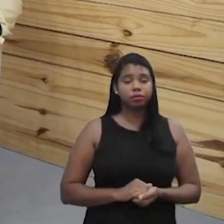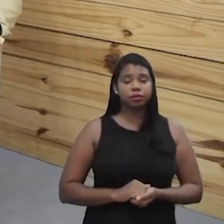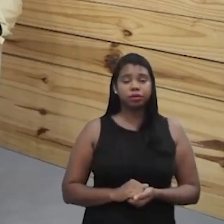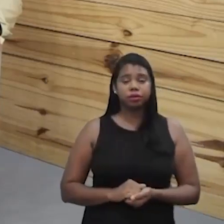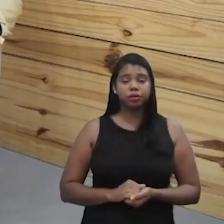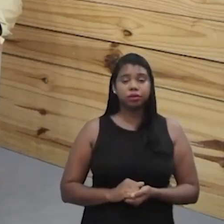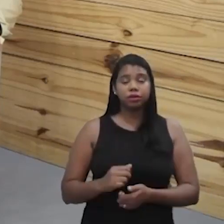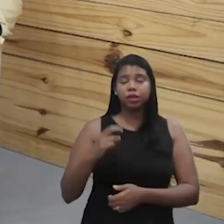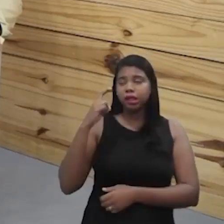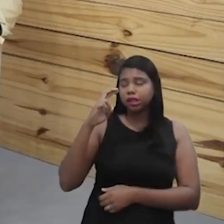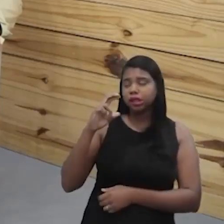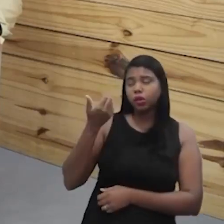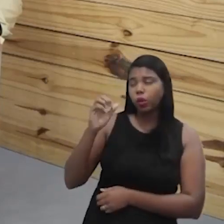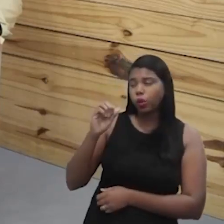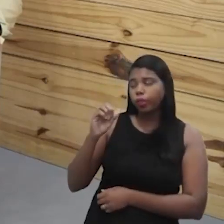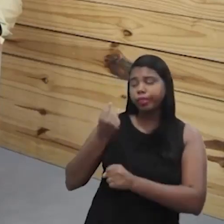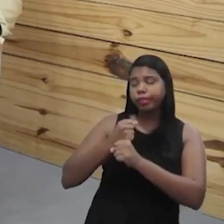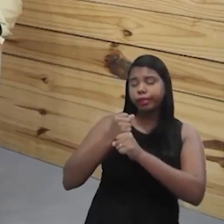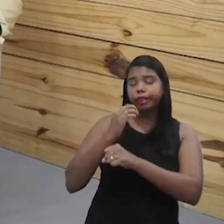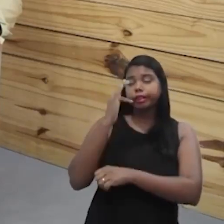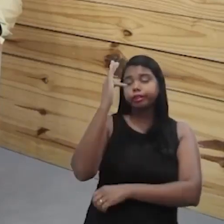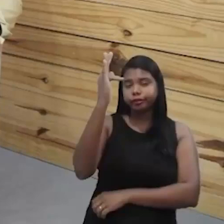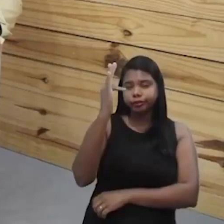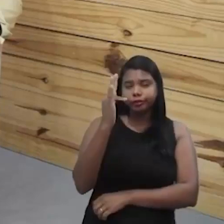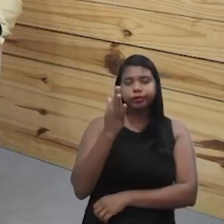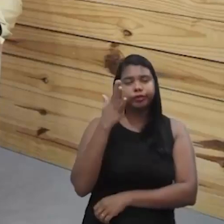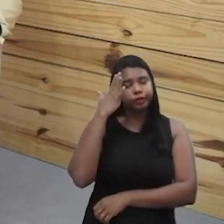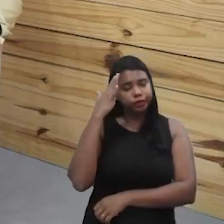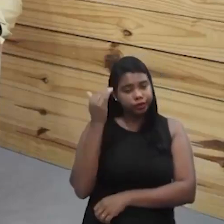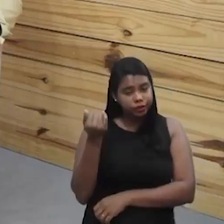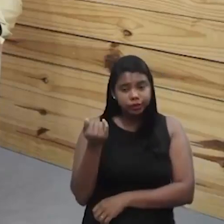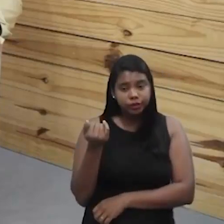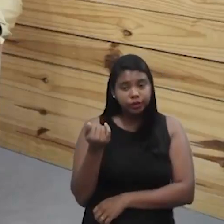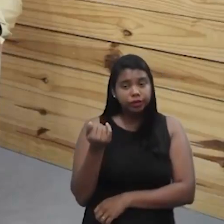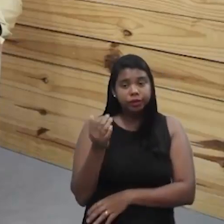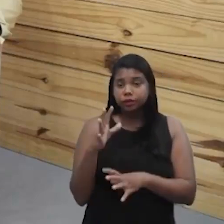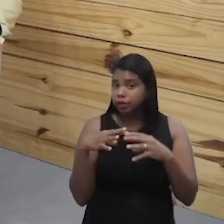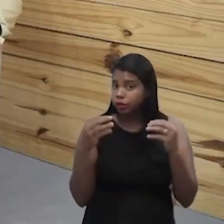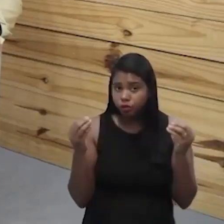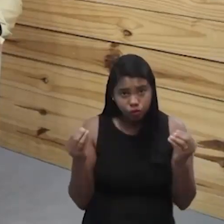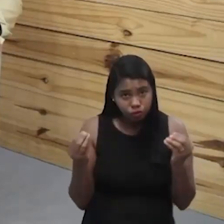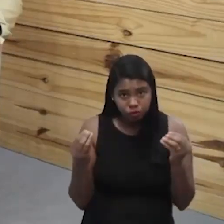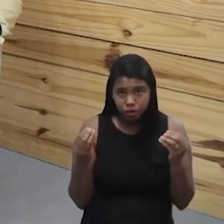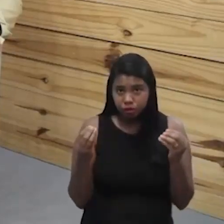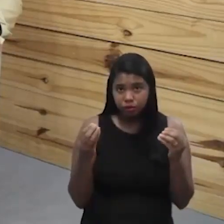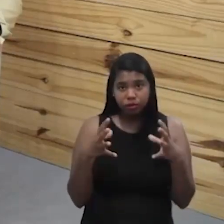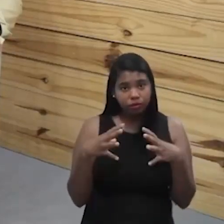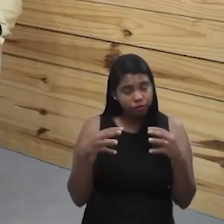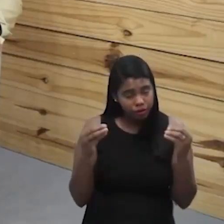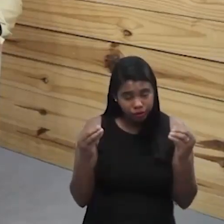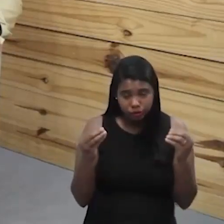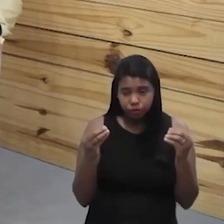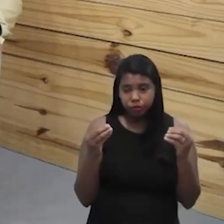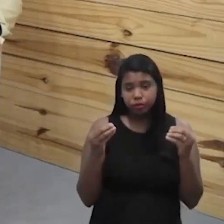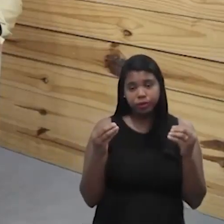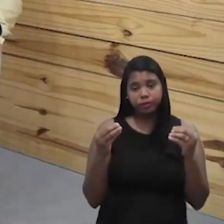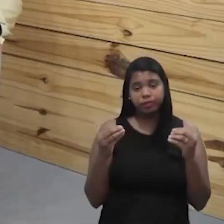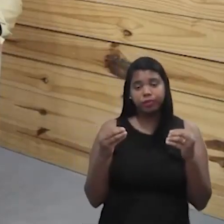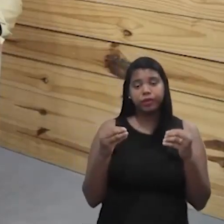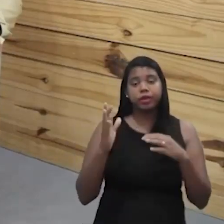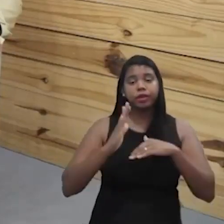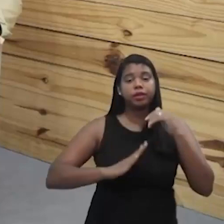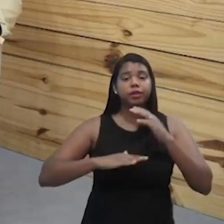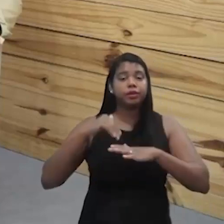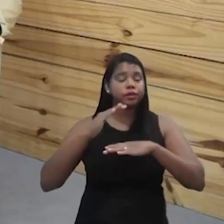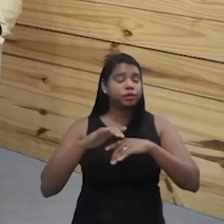mercado daqui a 5, 10 anos? A gente sabe que algumas profissões vão deixar de existir. A gente já teve um debate sobre isso anteriormente, em